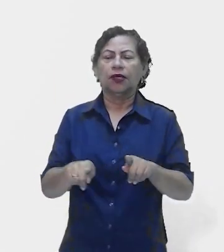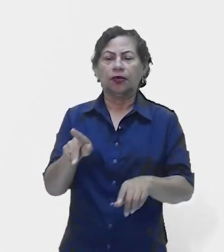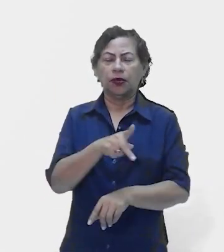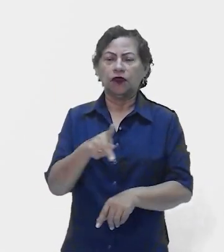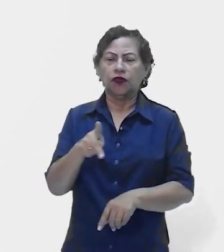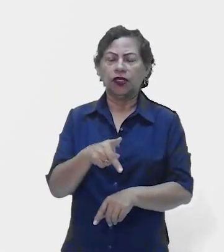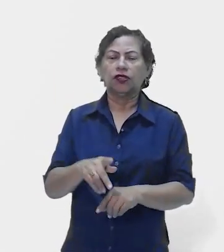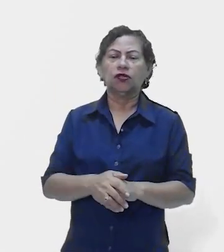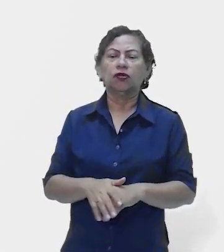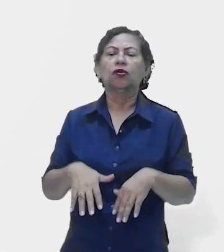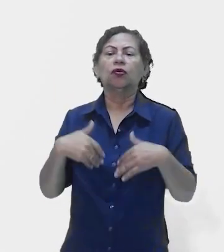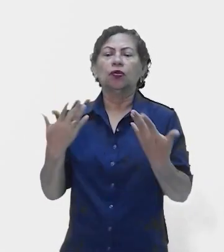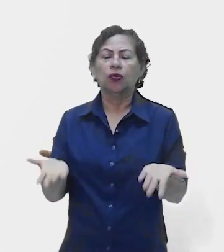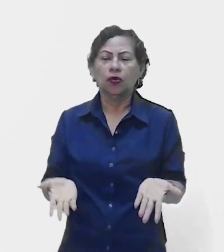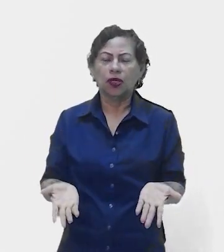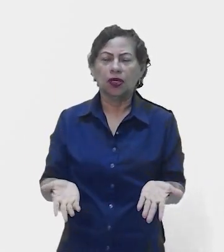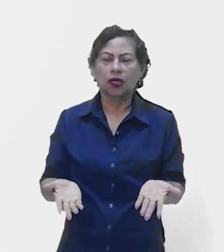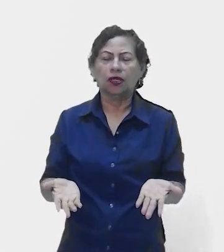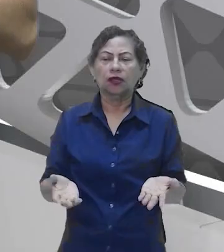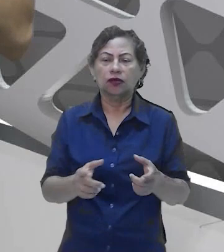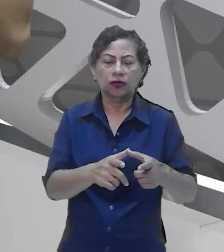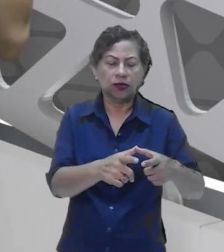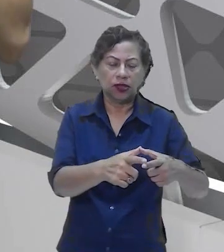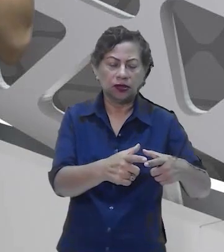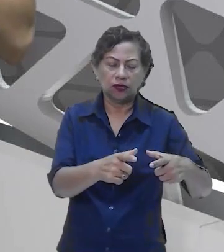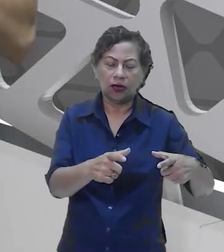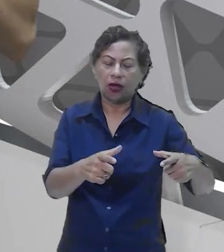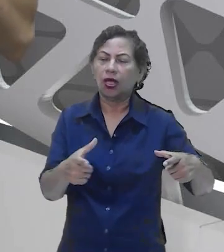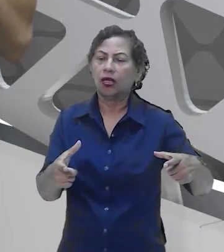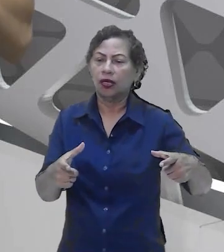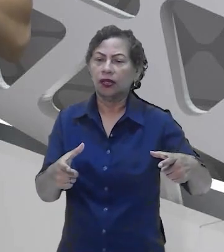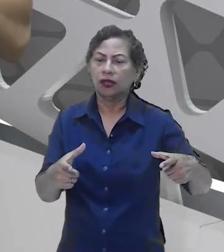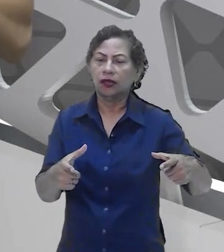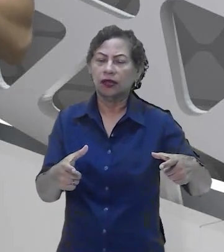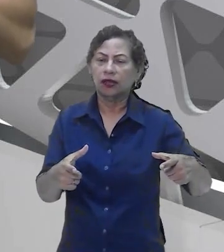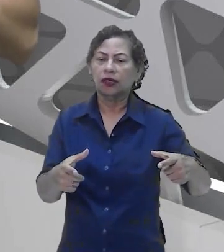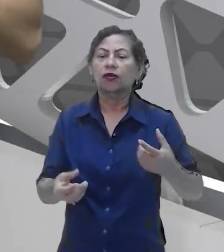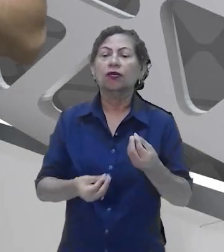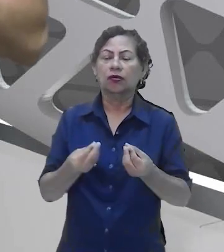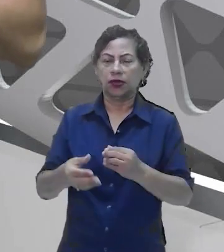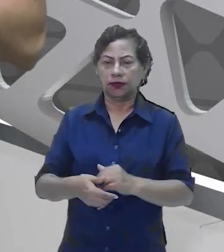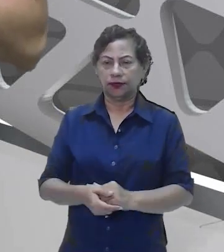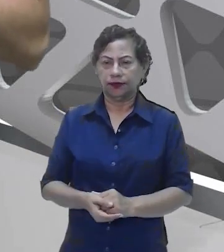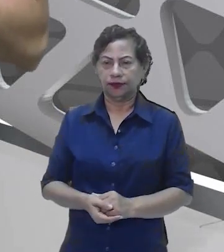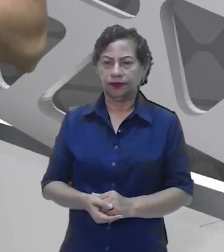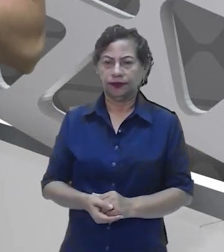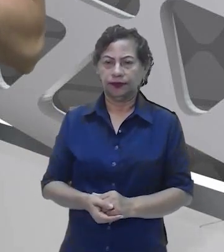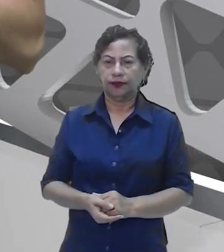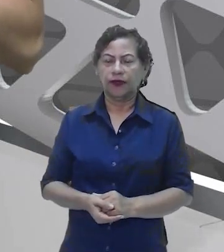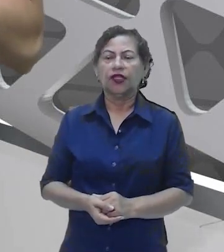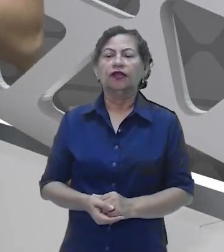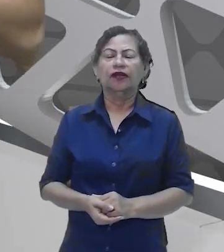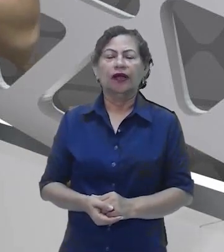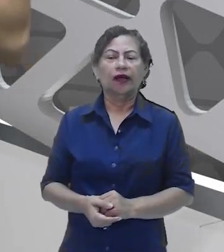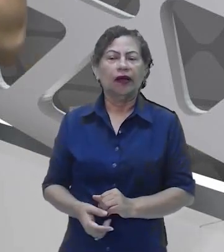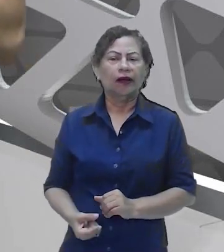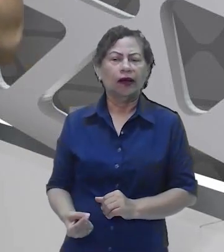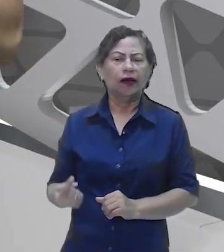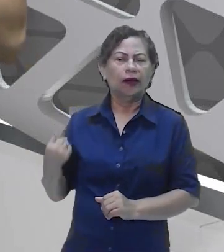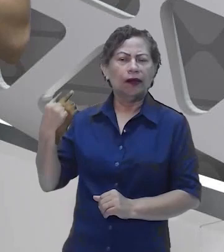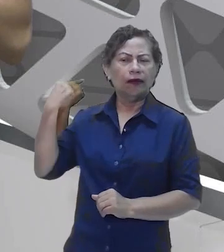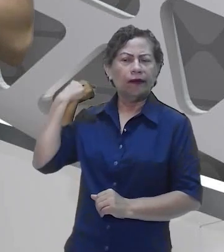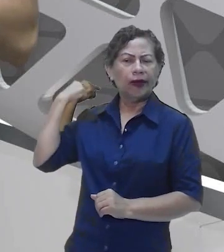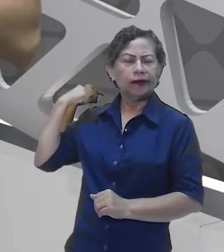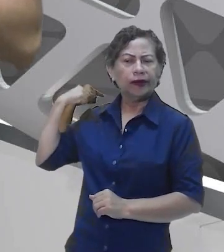ele começou a se formar? Esse espaço ele começou a se formar, turma, ainda no período colonial, quando